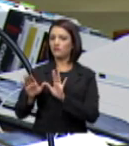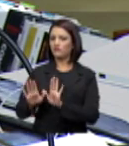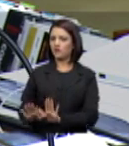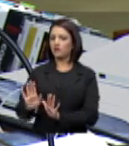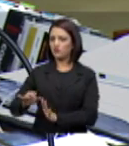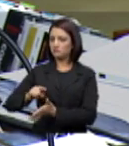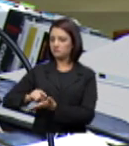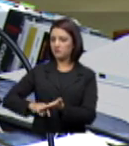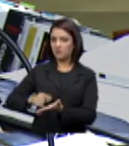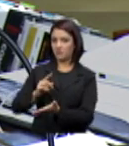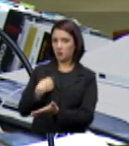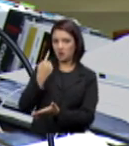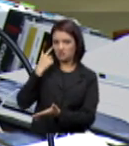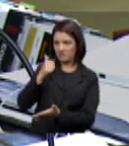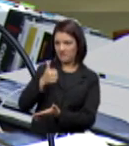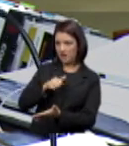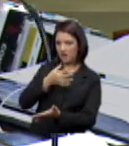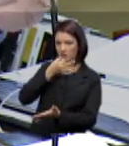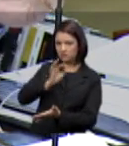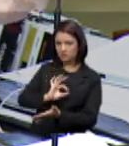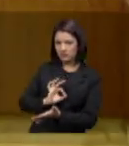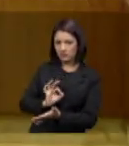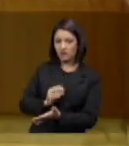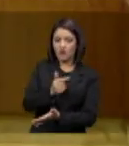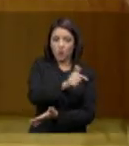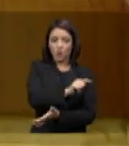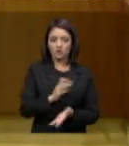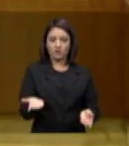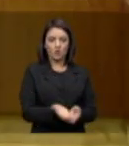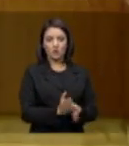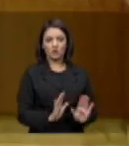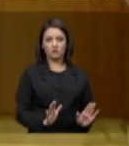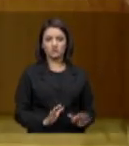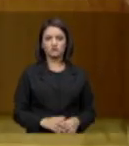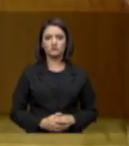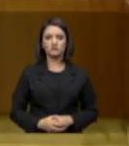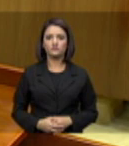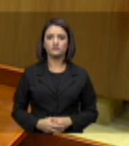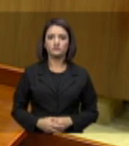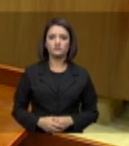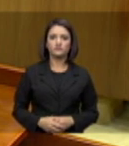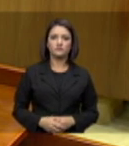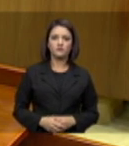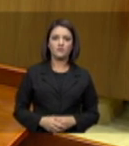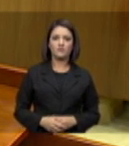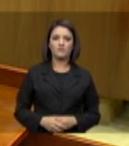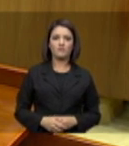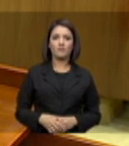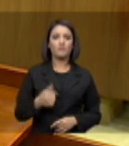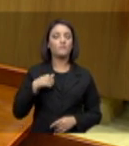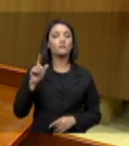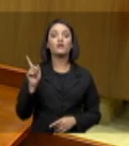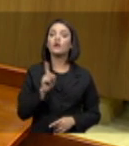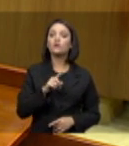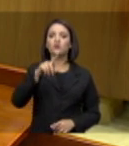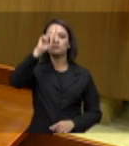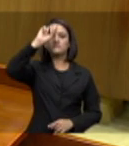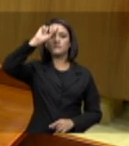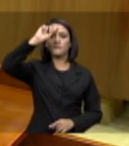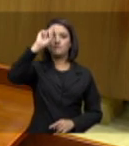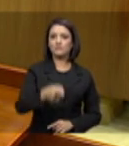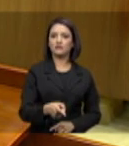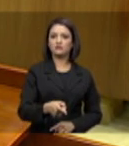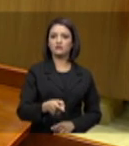analisado é de que caso a caso sinalizar com antecedência me permite não determinei coisa